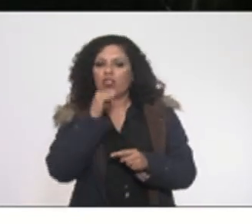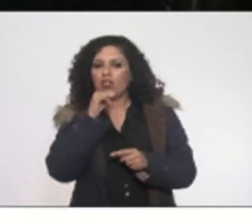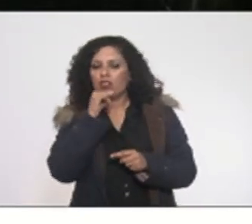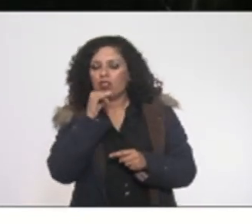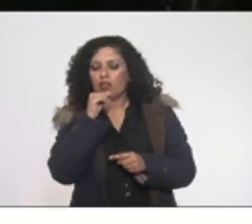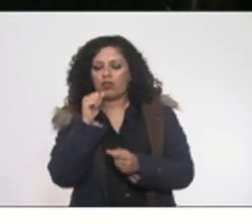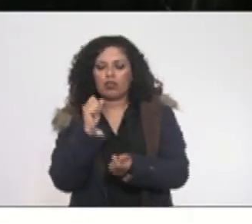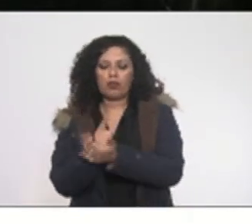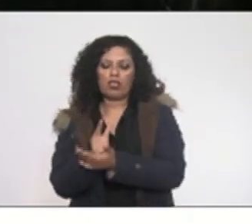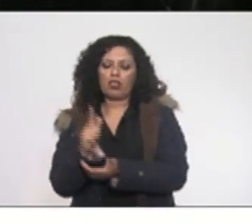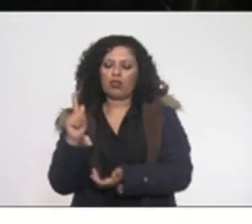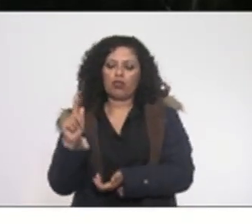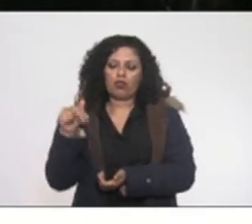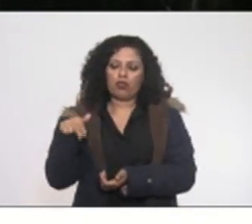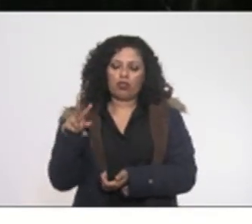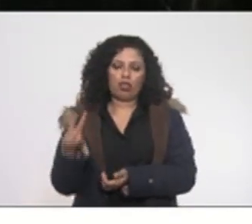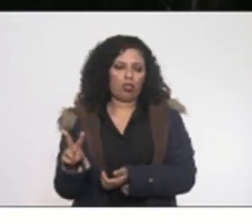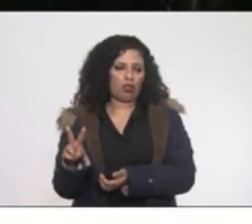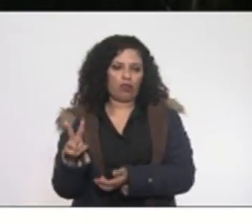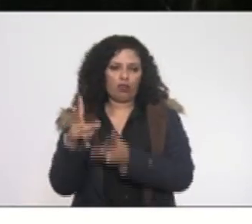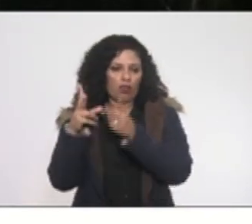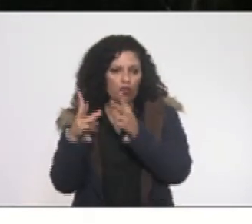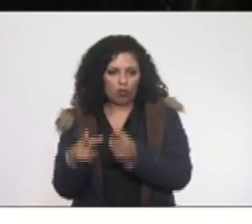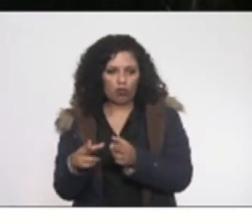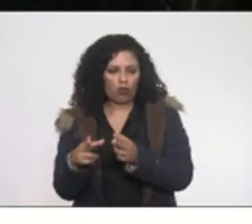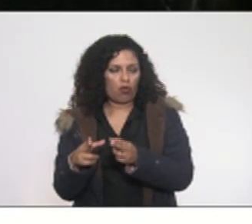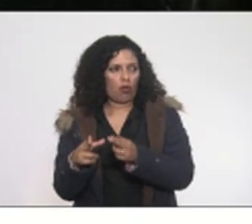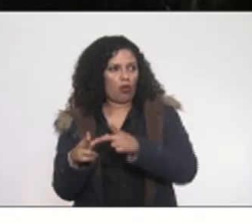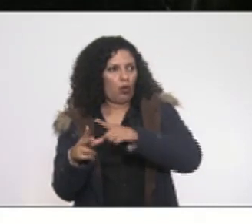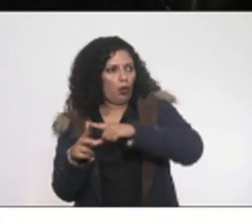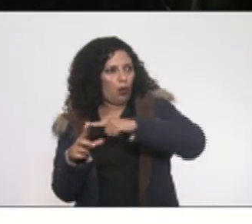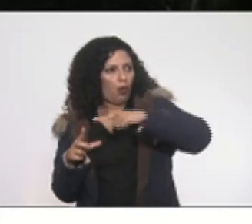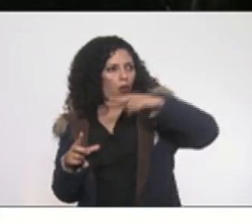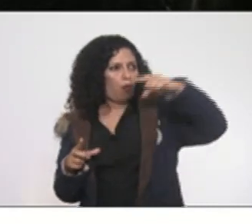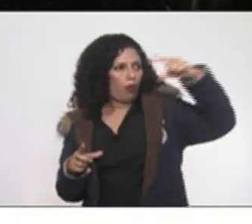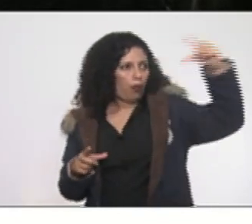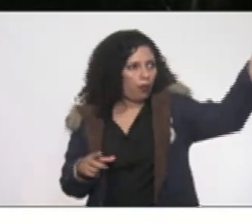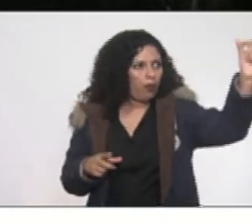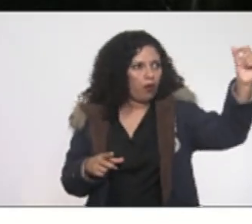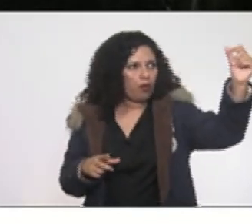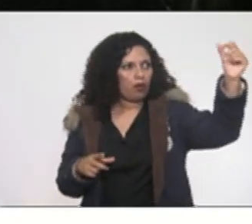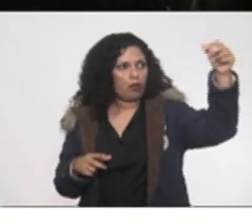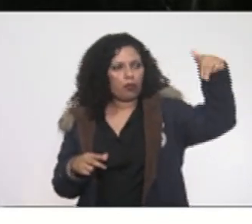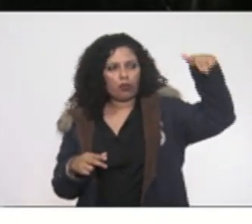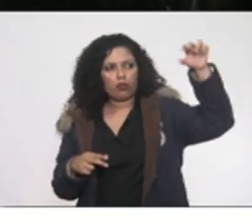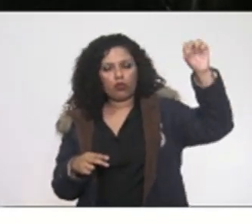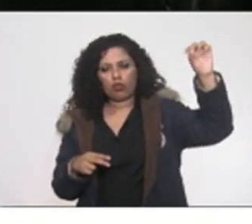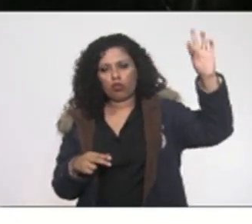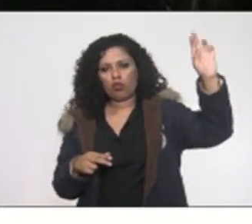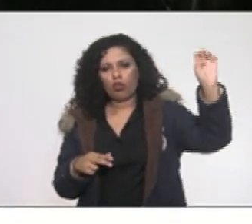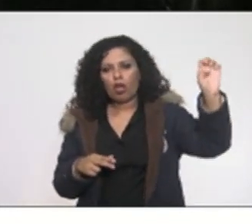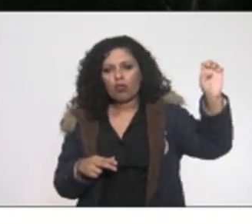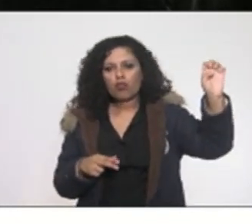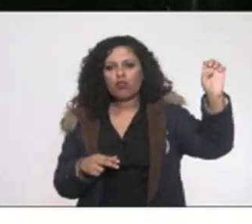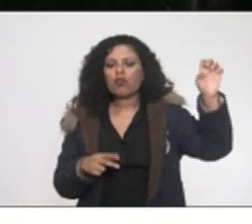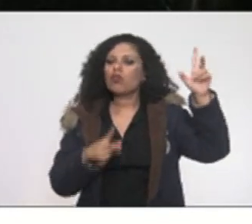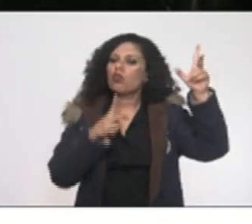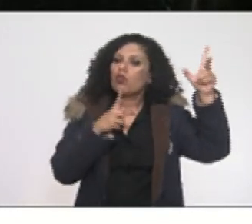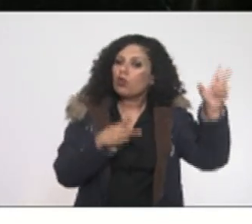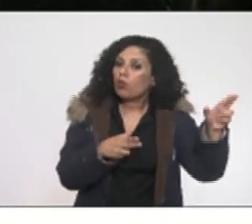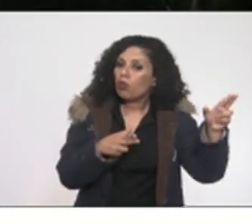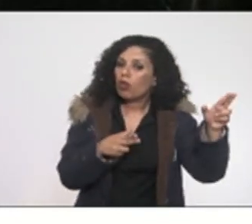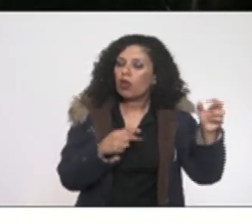exemplo, custando o mesmo que custa o transporte que vai para Pernambuco. Não é razoável. E